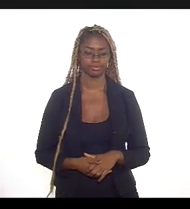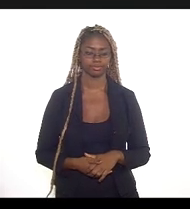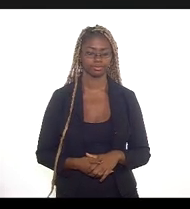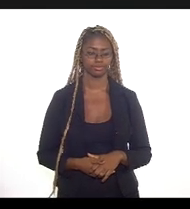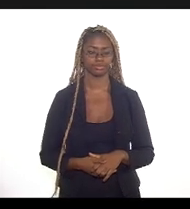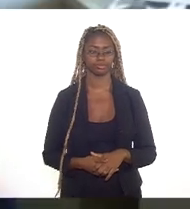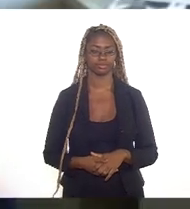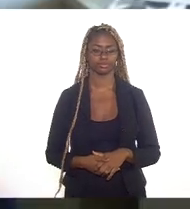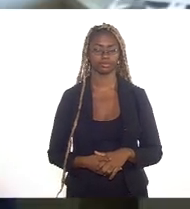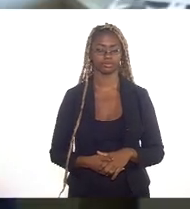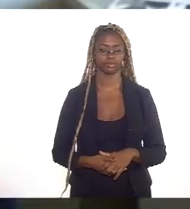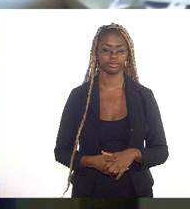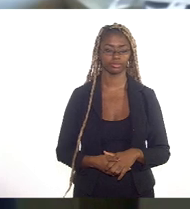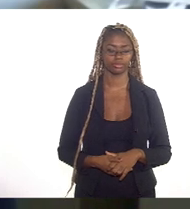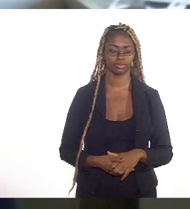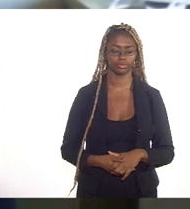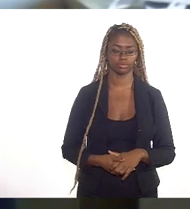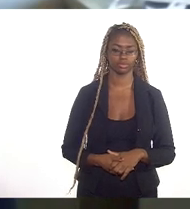PL